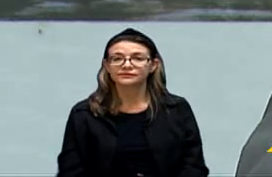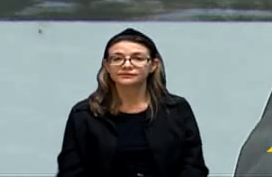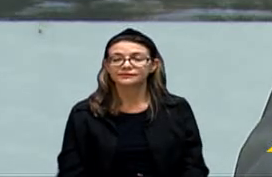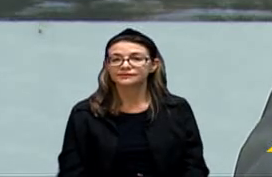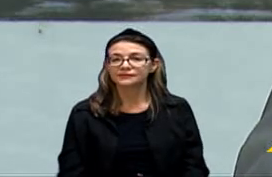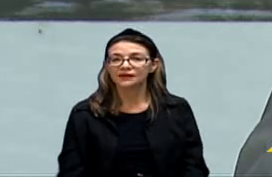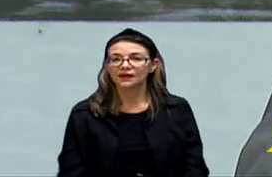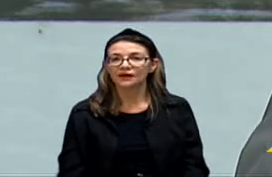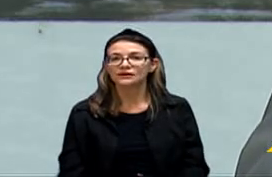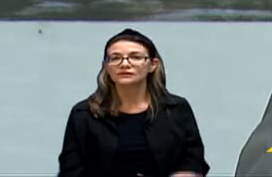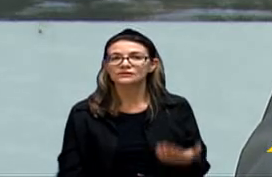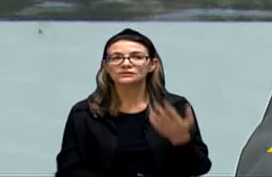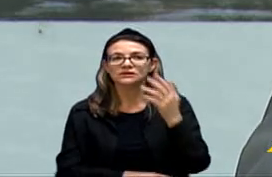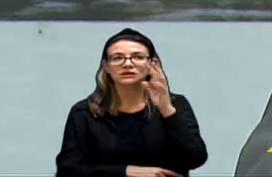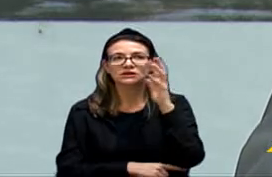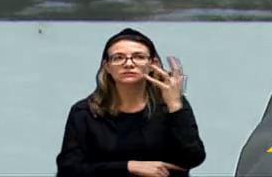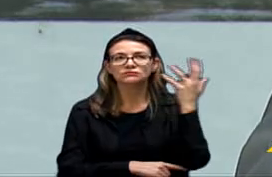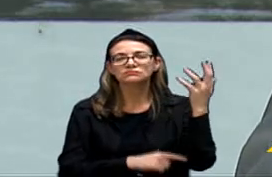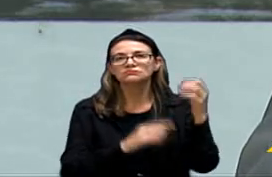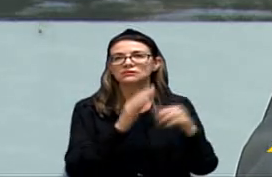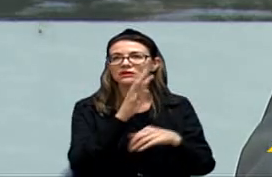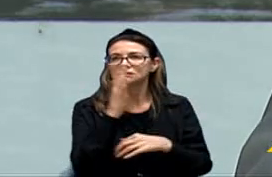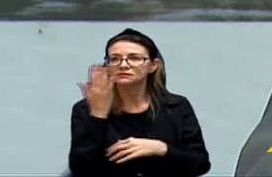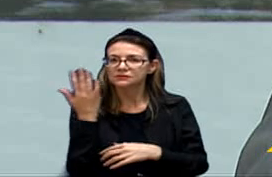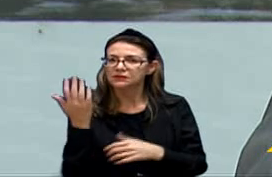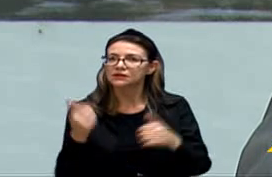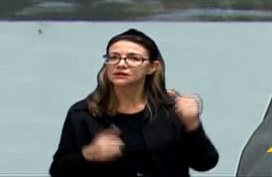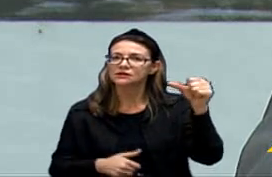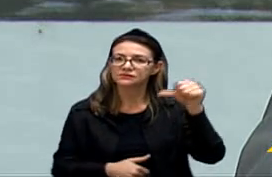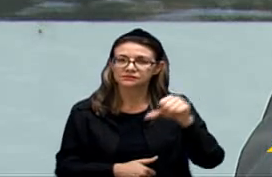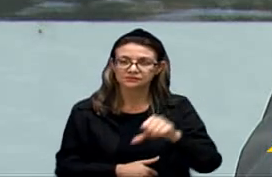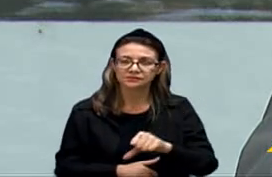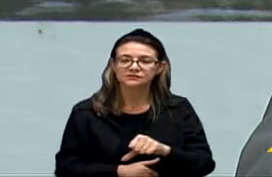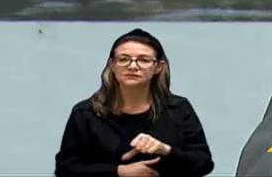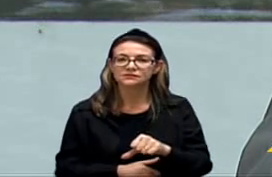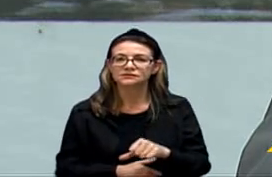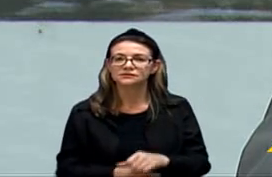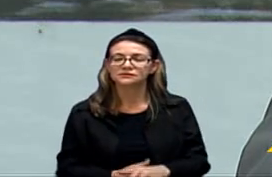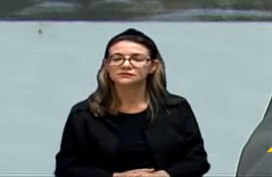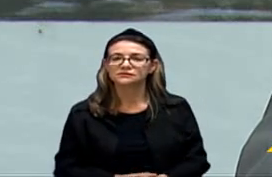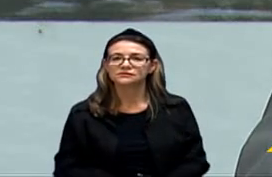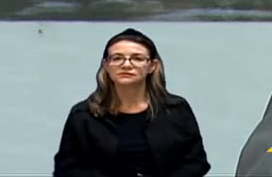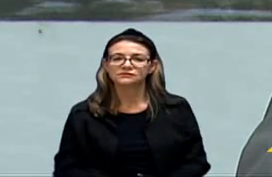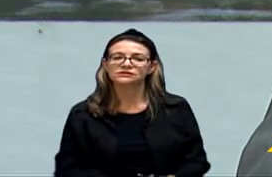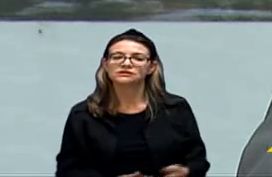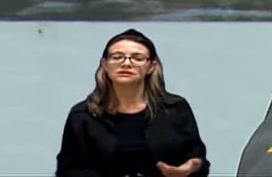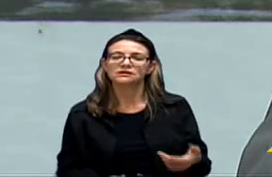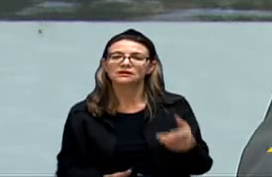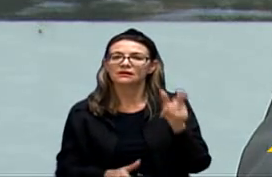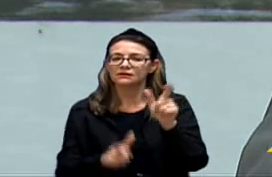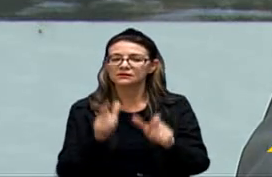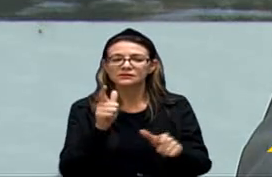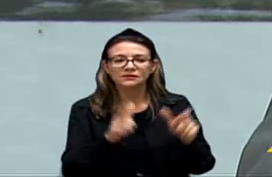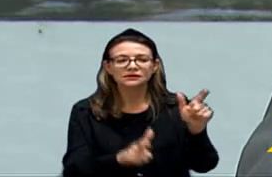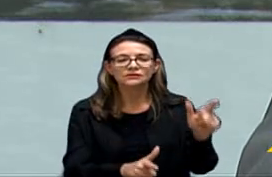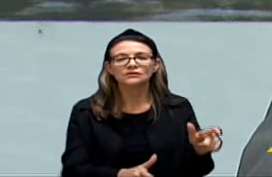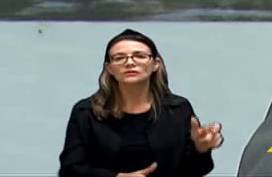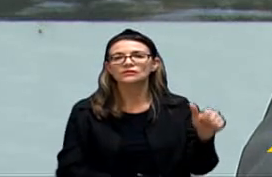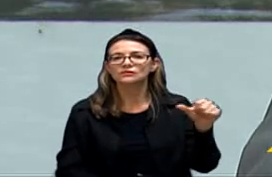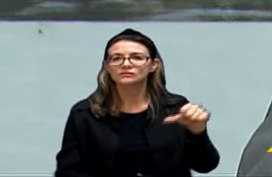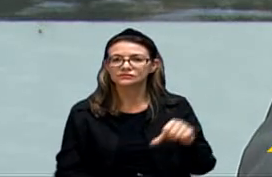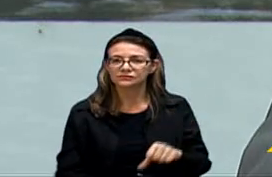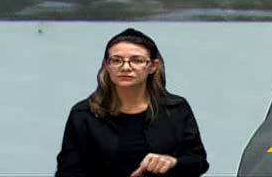meio ambiente de um modo geral e as pessoas inclusive alguns eh segmentos